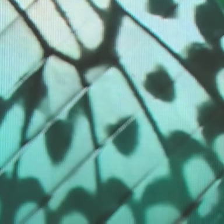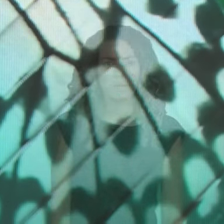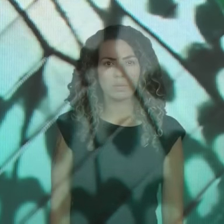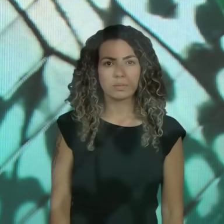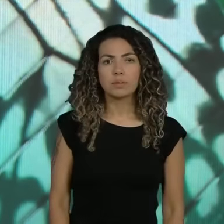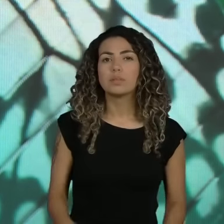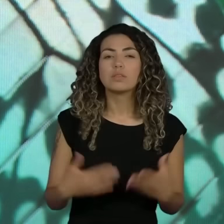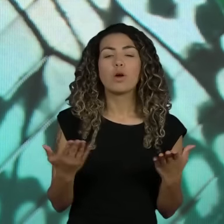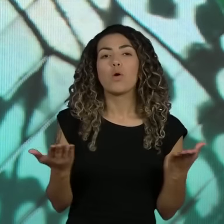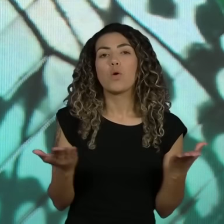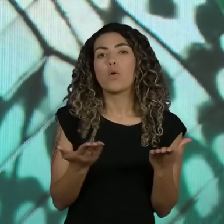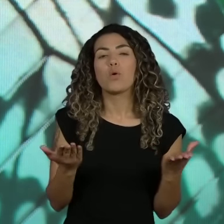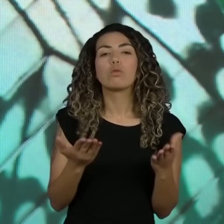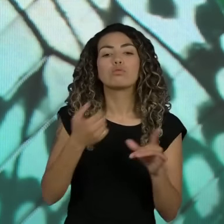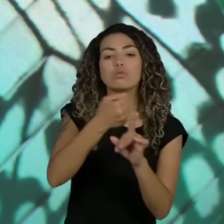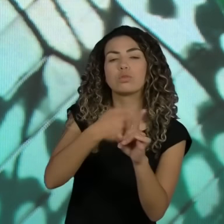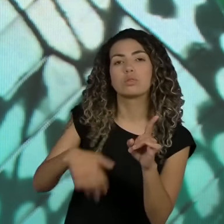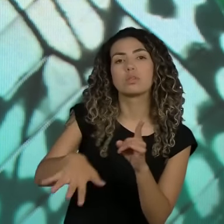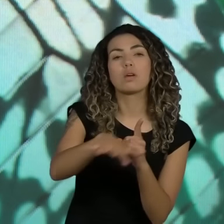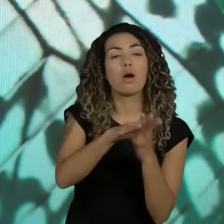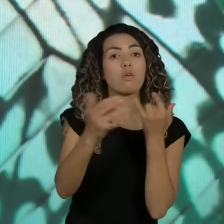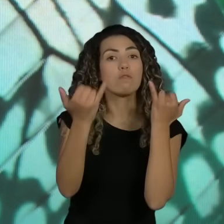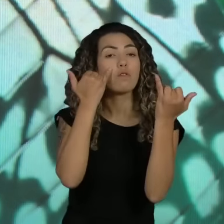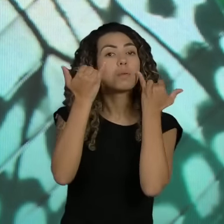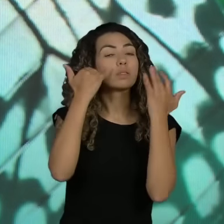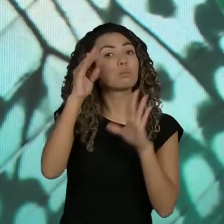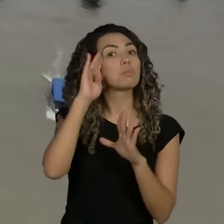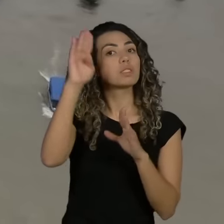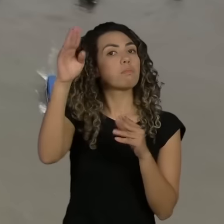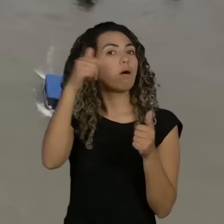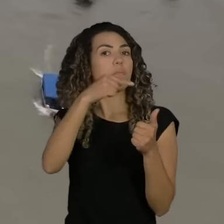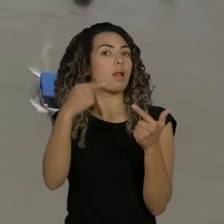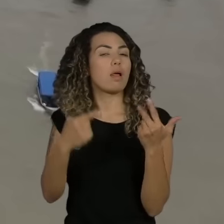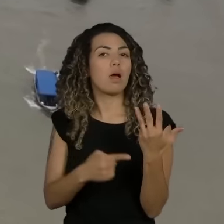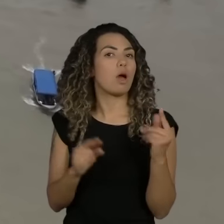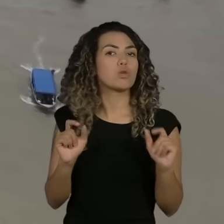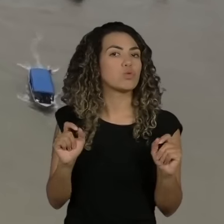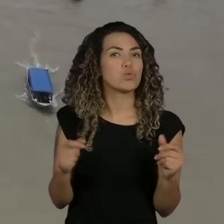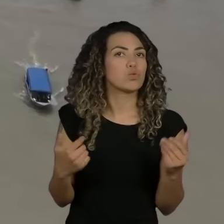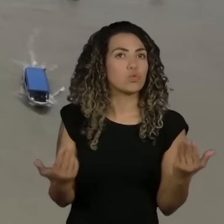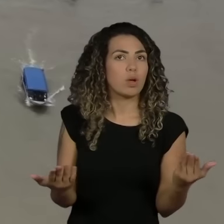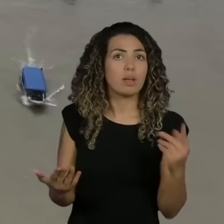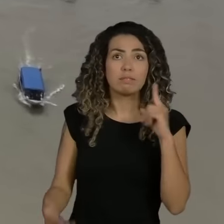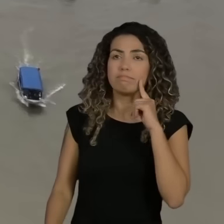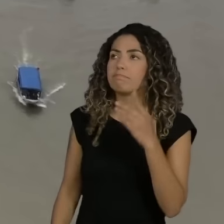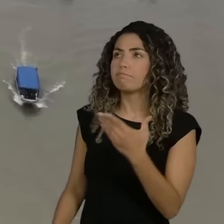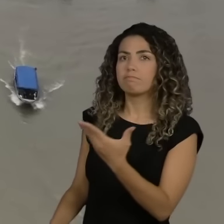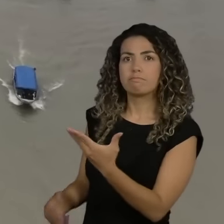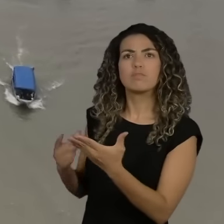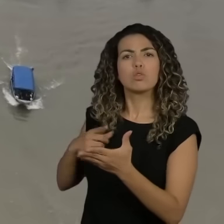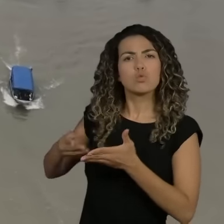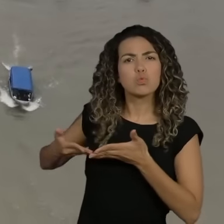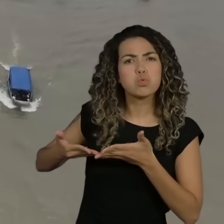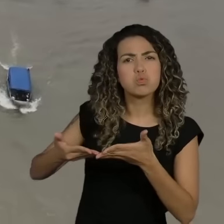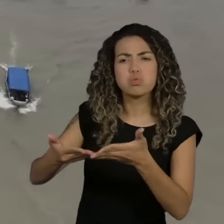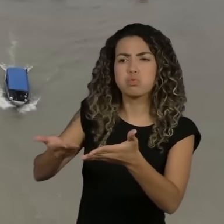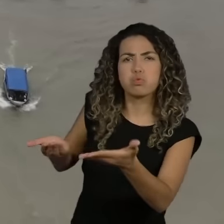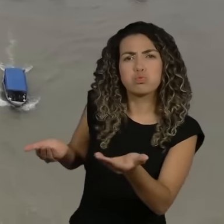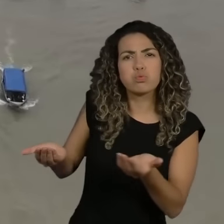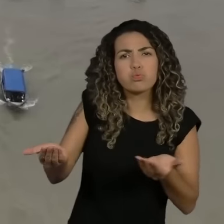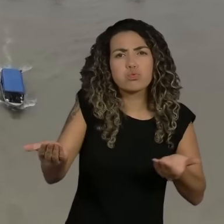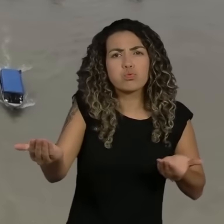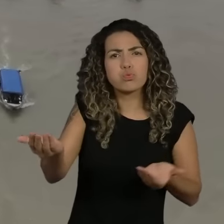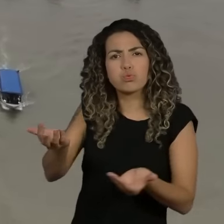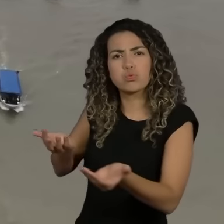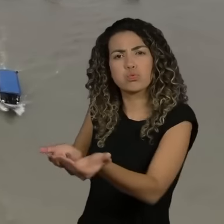Vamos às notícias da área socioambiental que tiveram destaque. Uma barqueata por justiça climática levou cerca